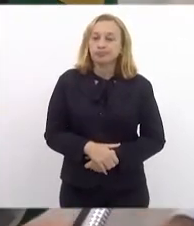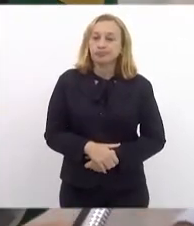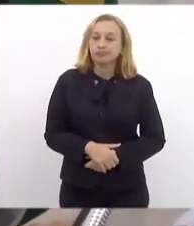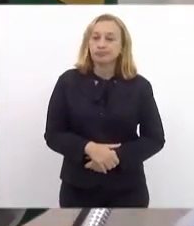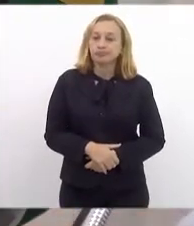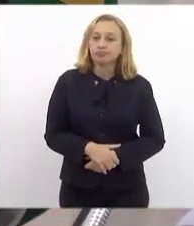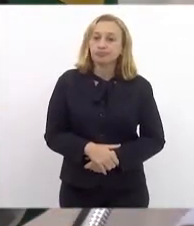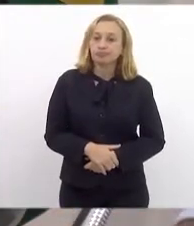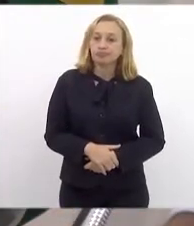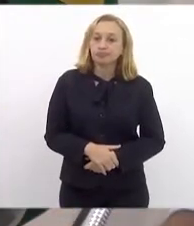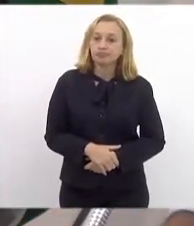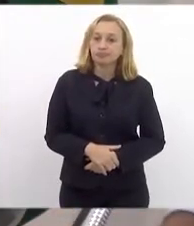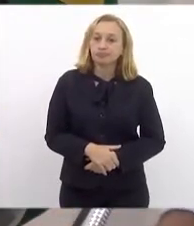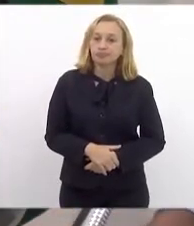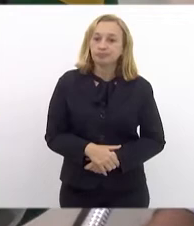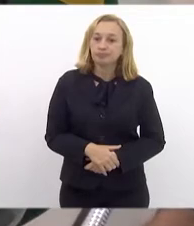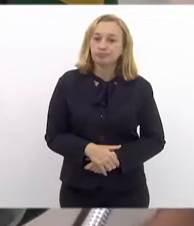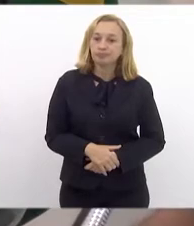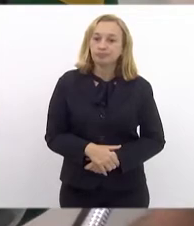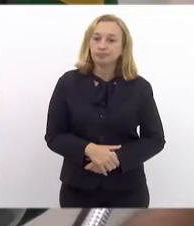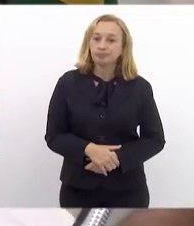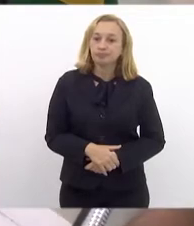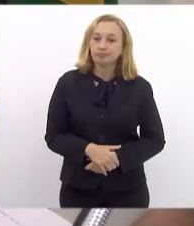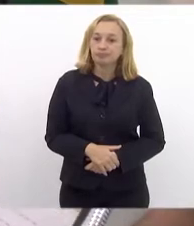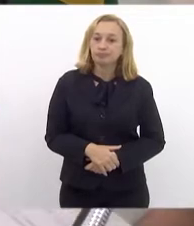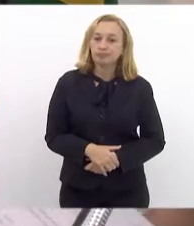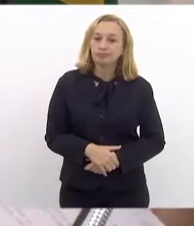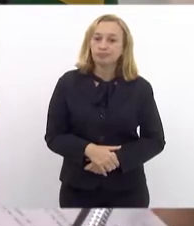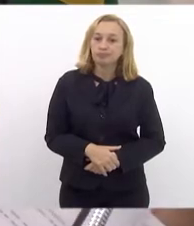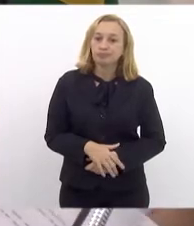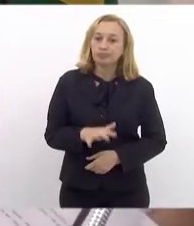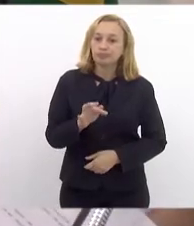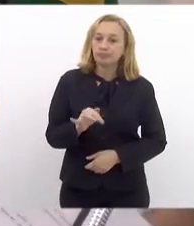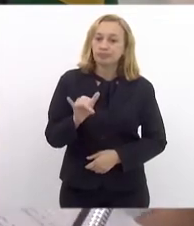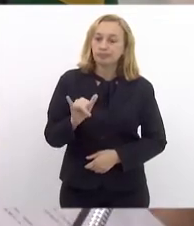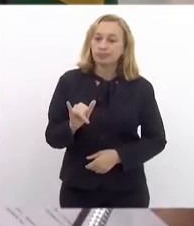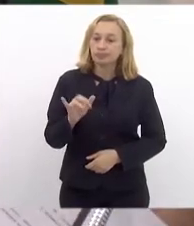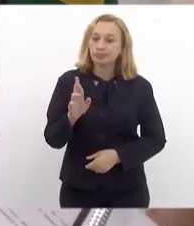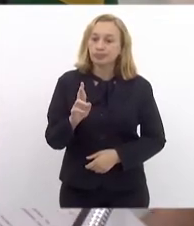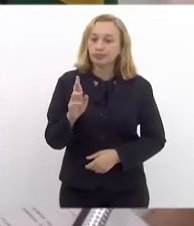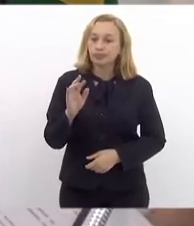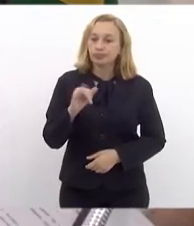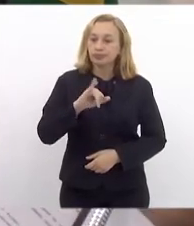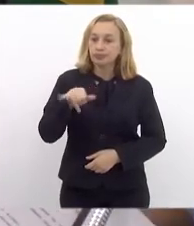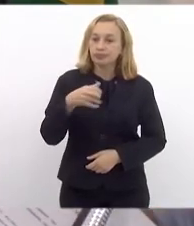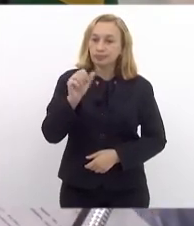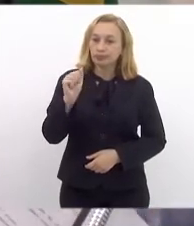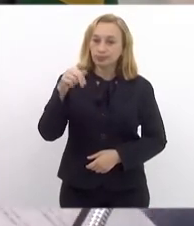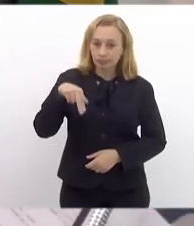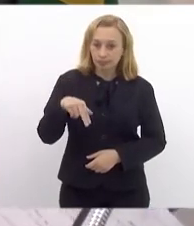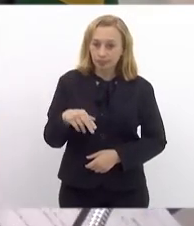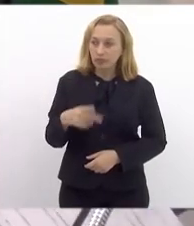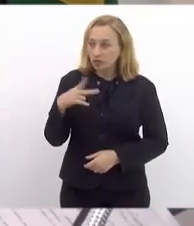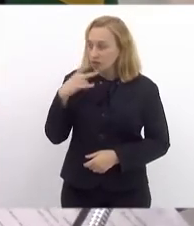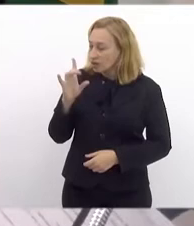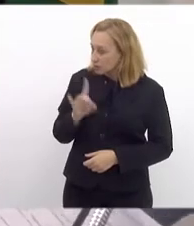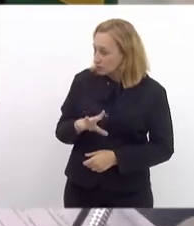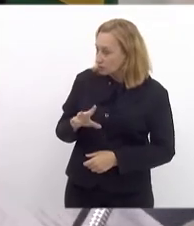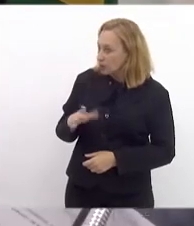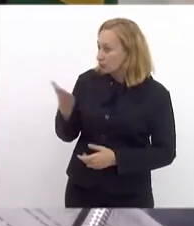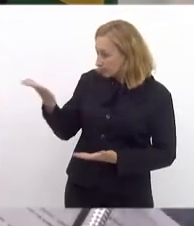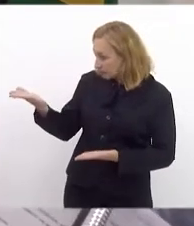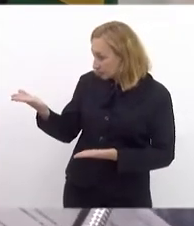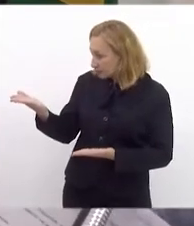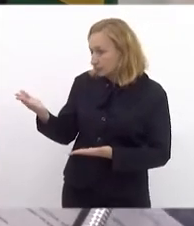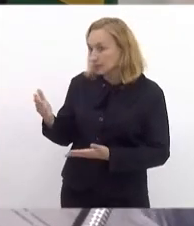ah e também e a firjan e eu tô falando só da fusion porque a só que além de